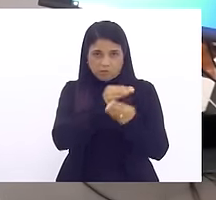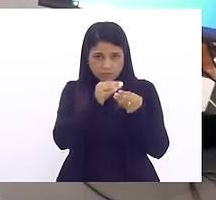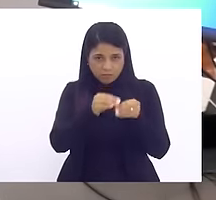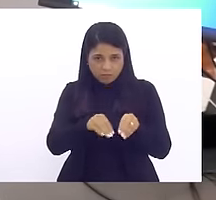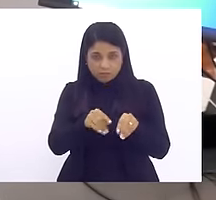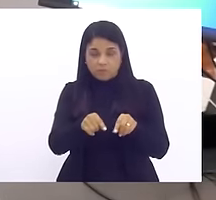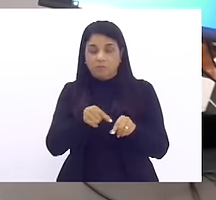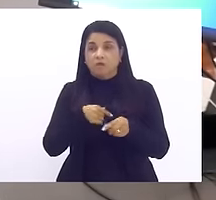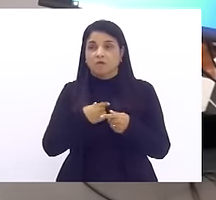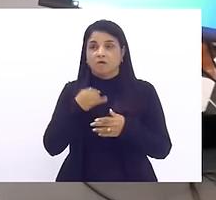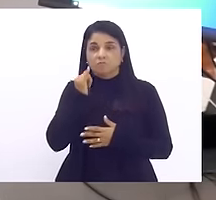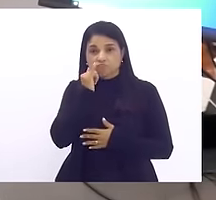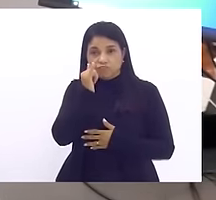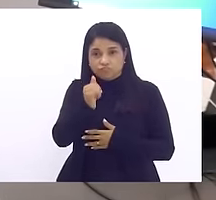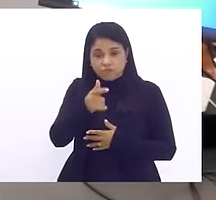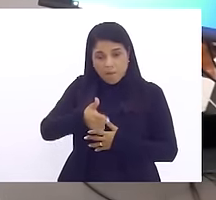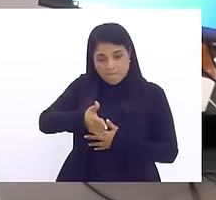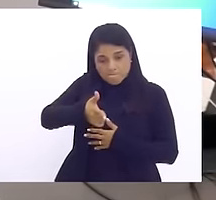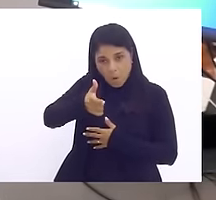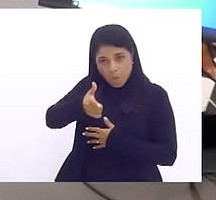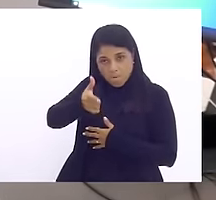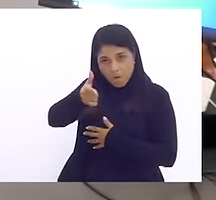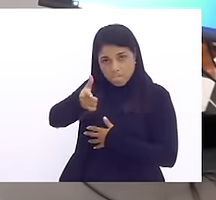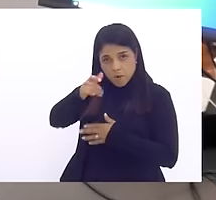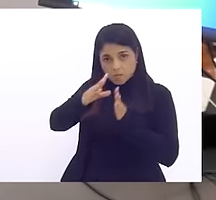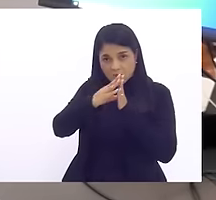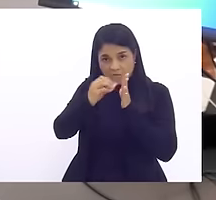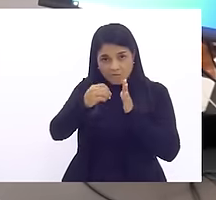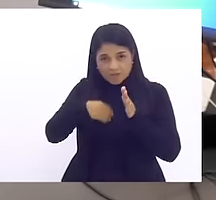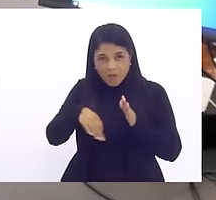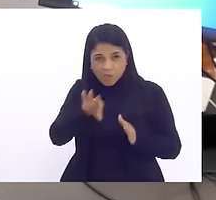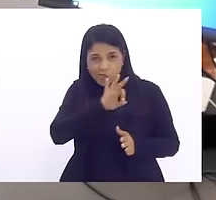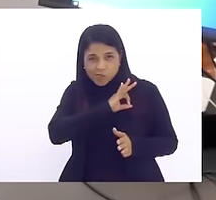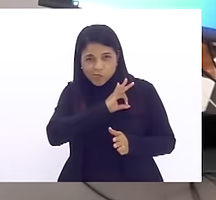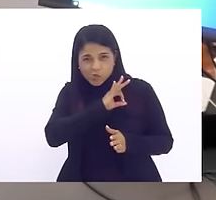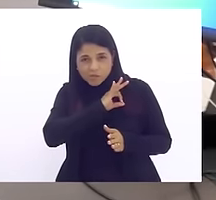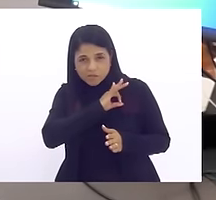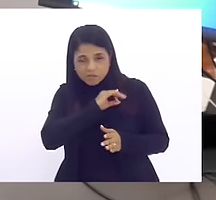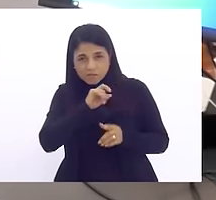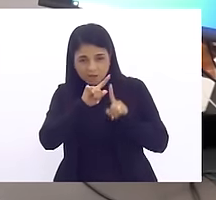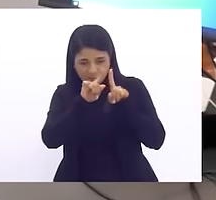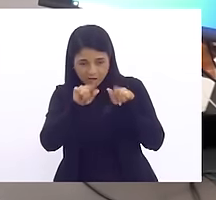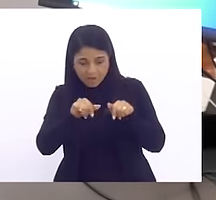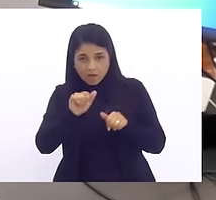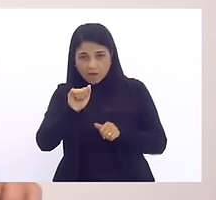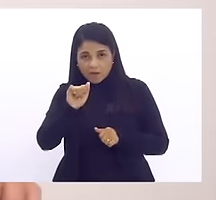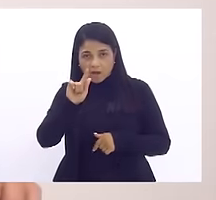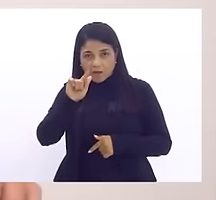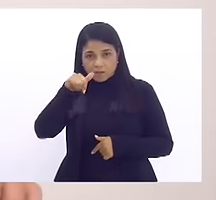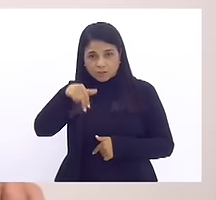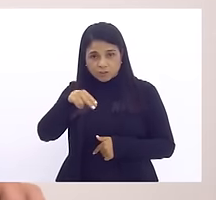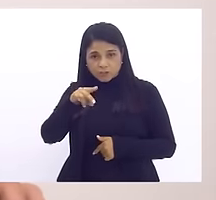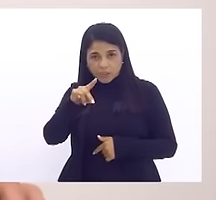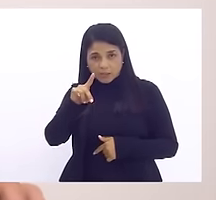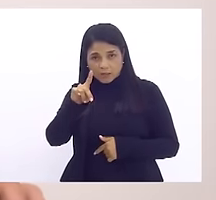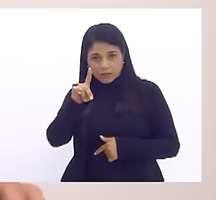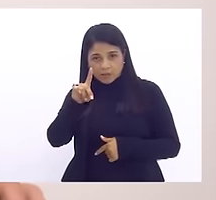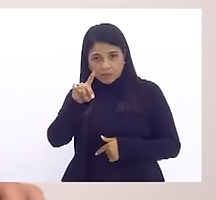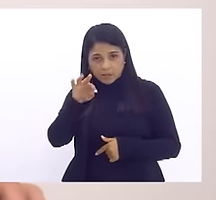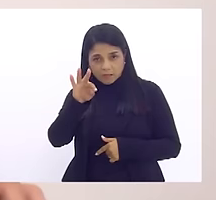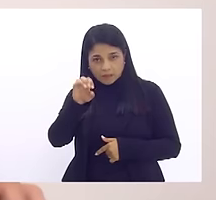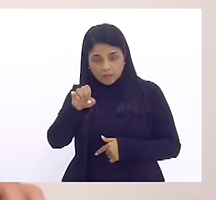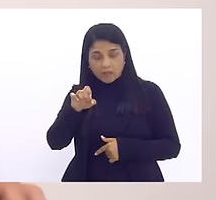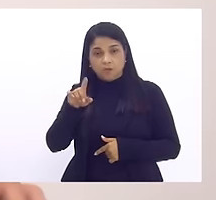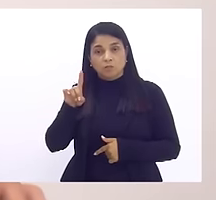esse disparo foi da polícia que tava em foram Agentes do Detro provavelmente